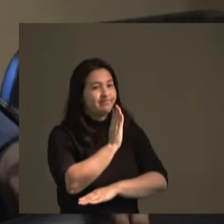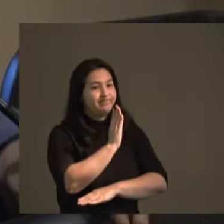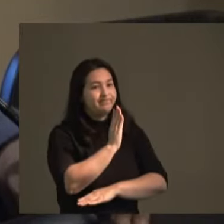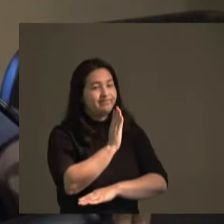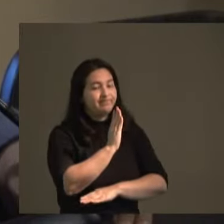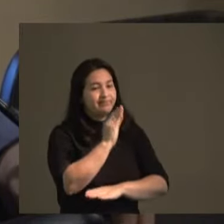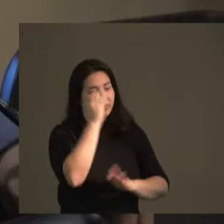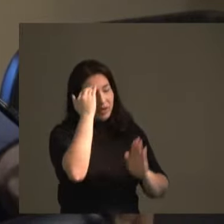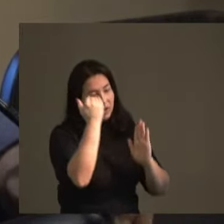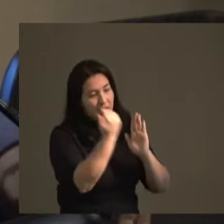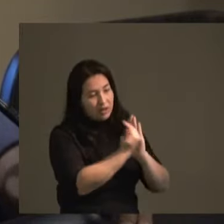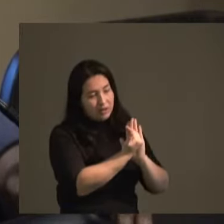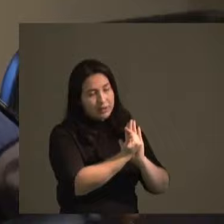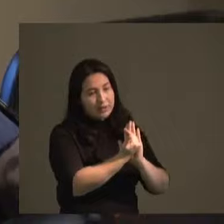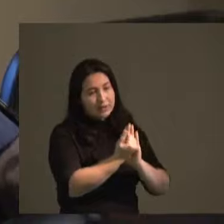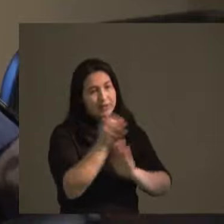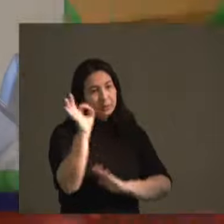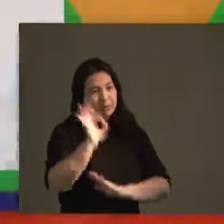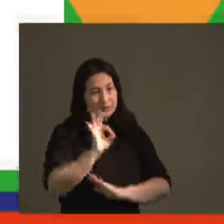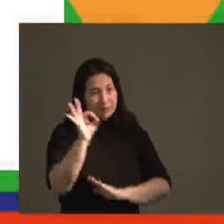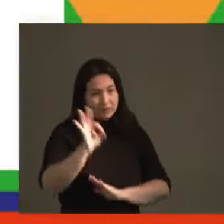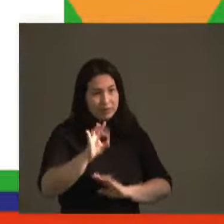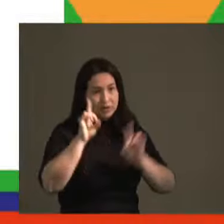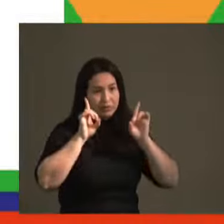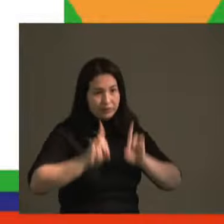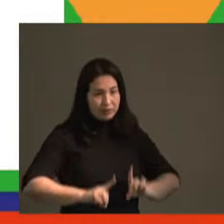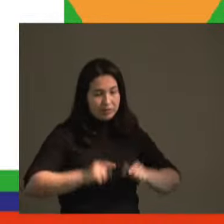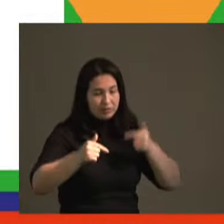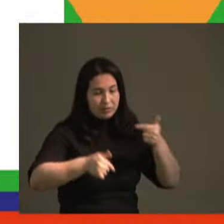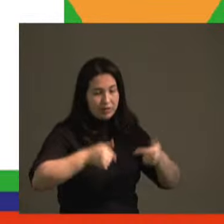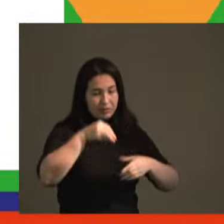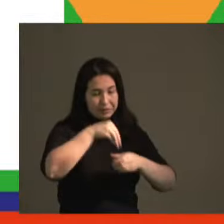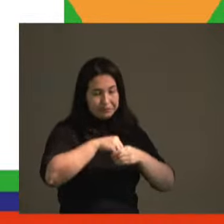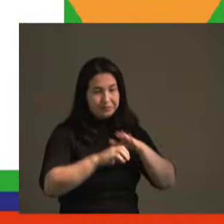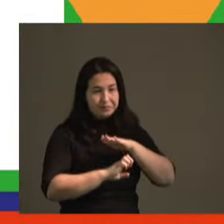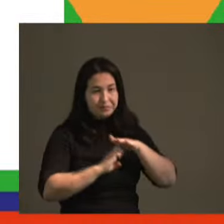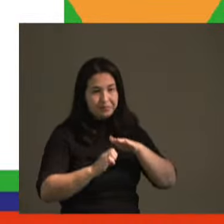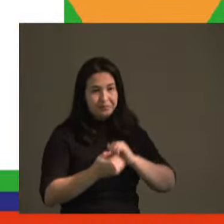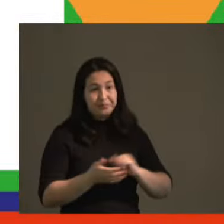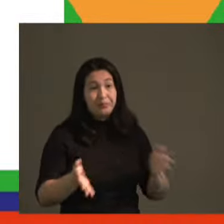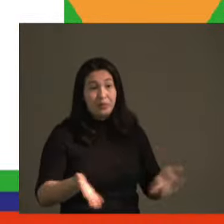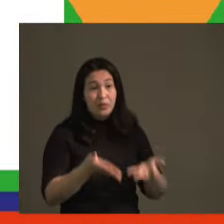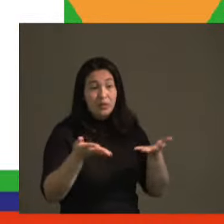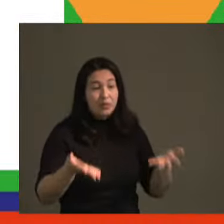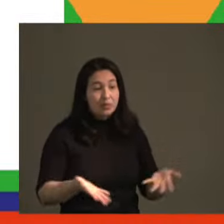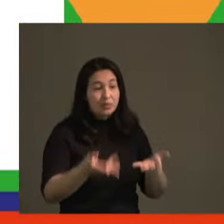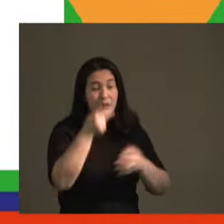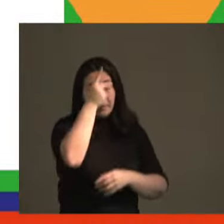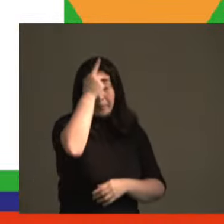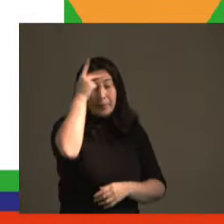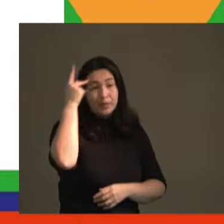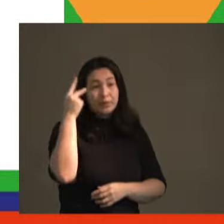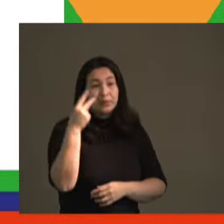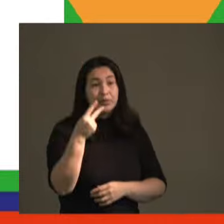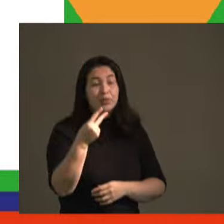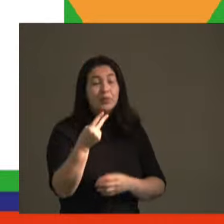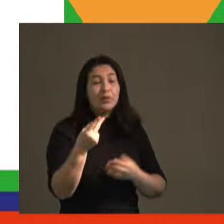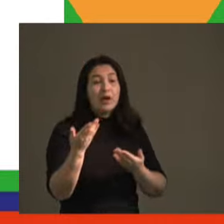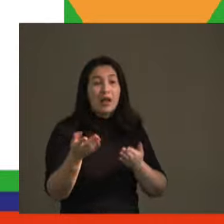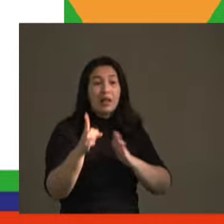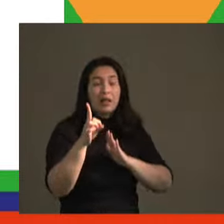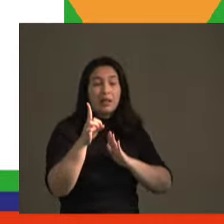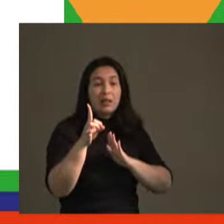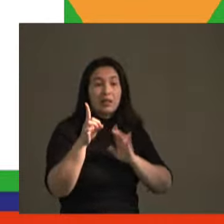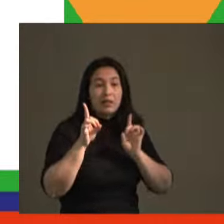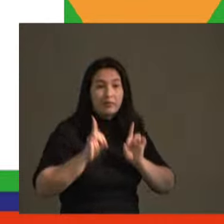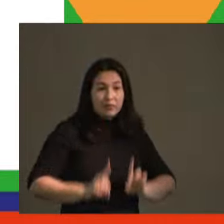da lei de cotas. Promover 120 mil novos contratos de trabalho de pessoas com deficiência ou reabilitadas